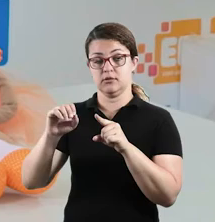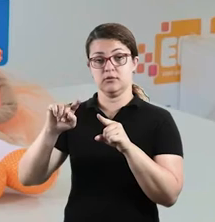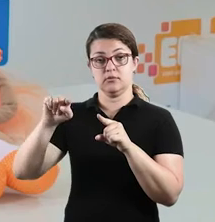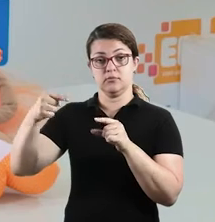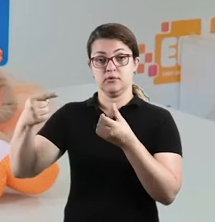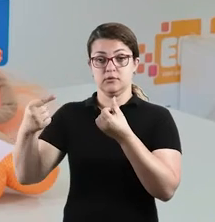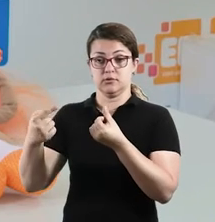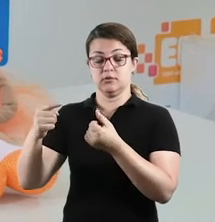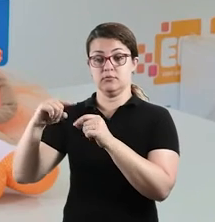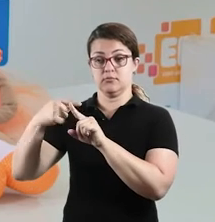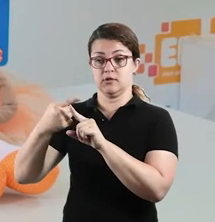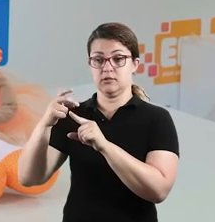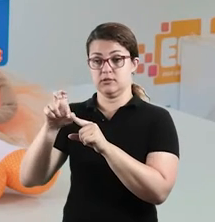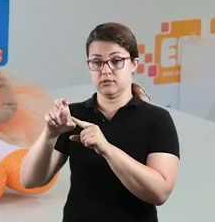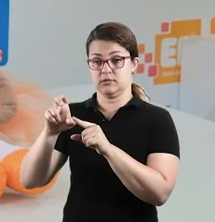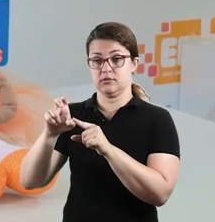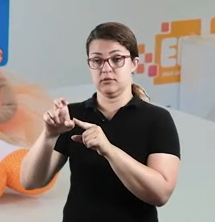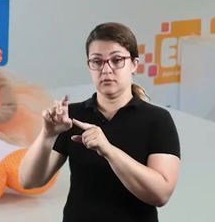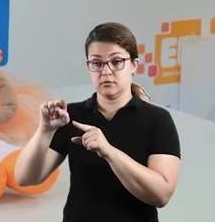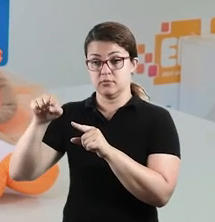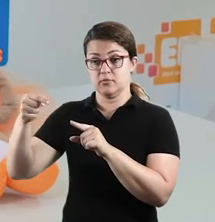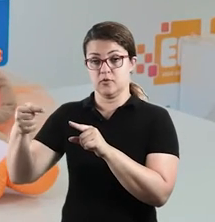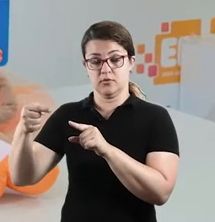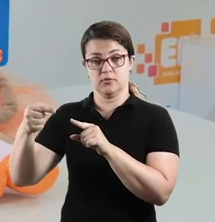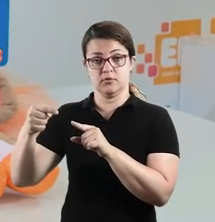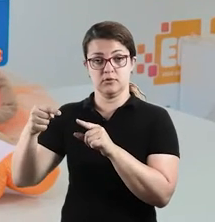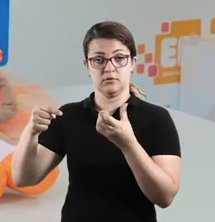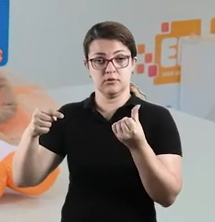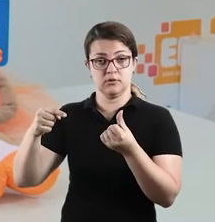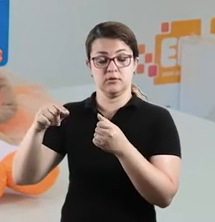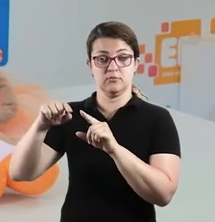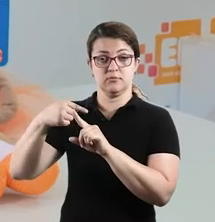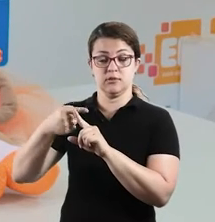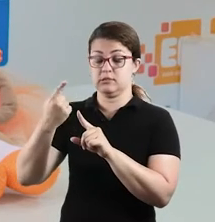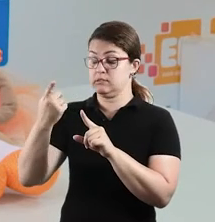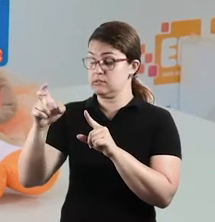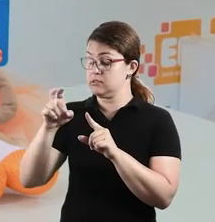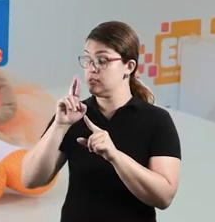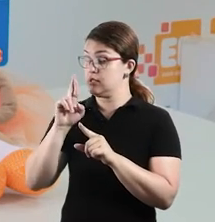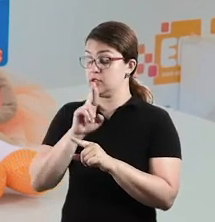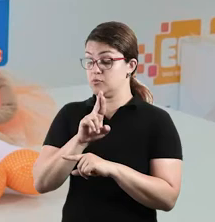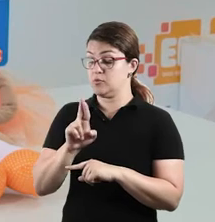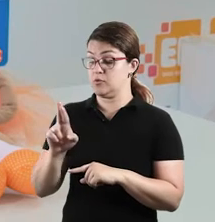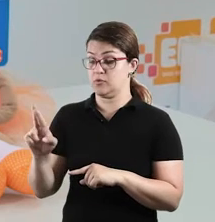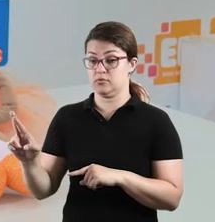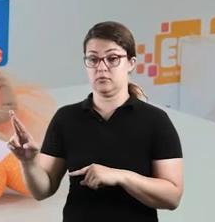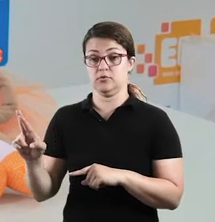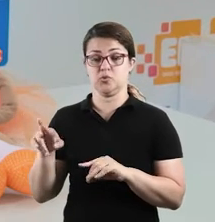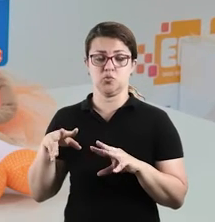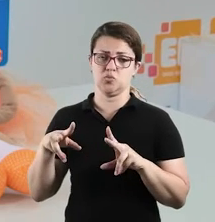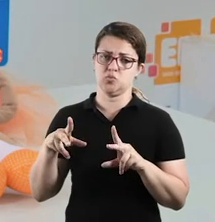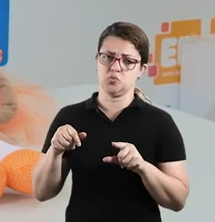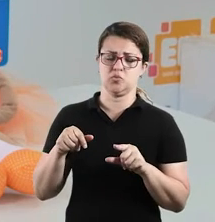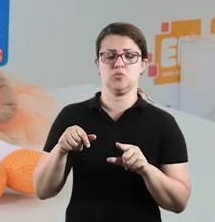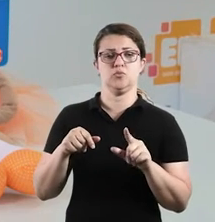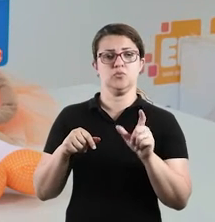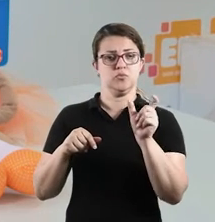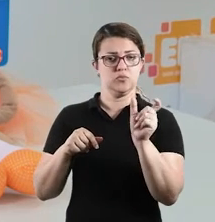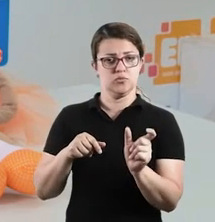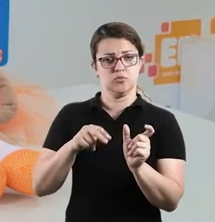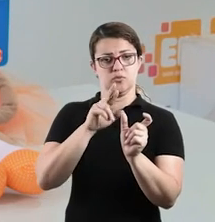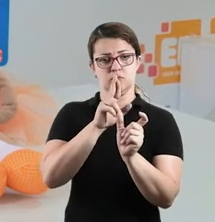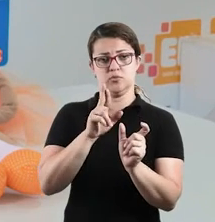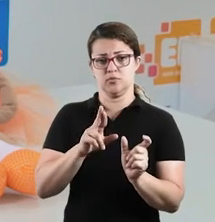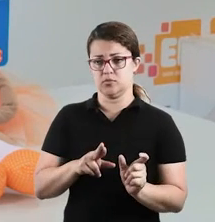mais 5, depois 6 mais 15 e vai colocar o resultado aqui. E assim todos os números por